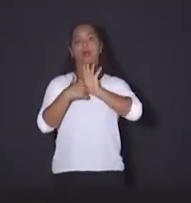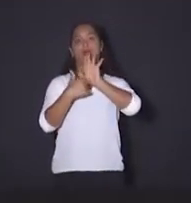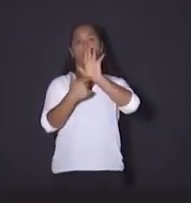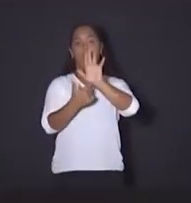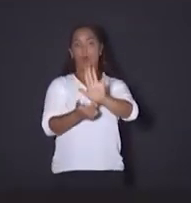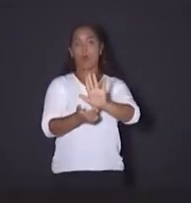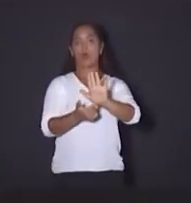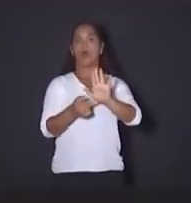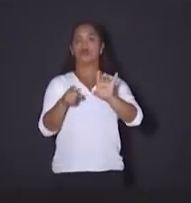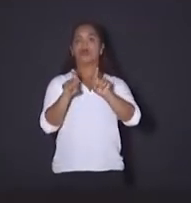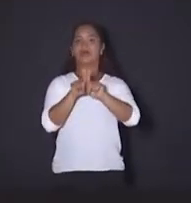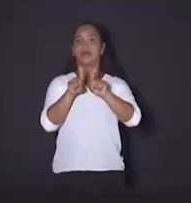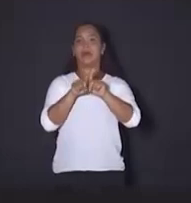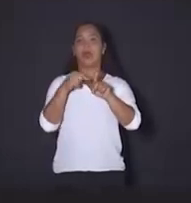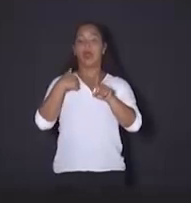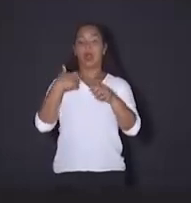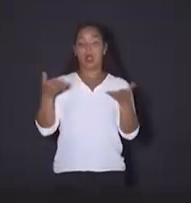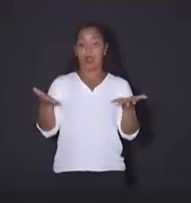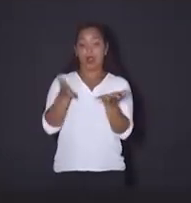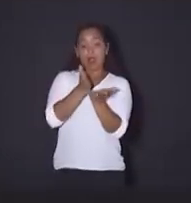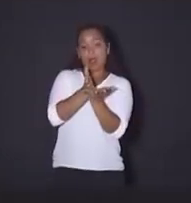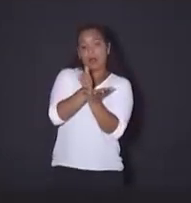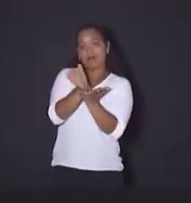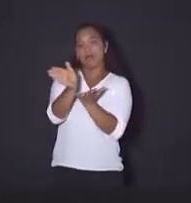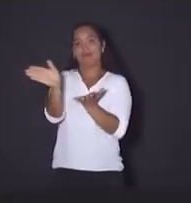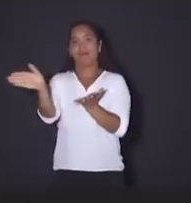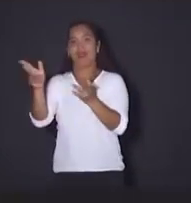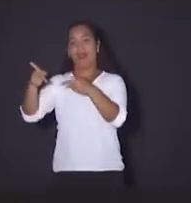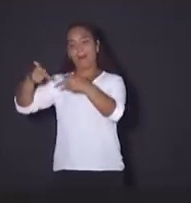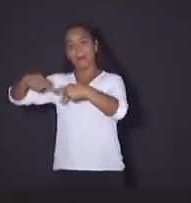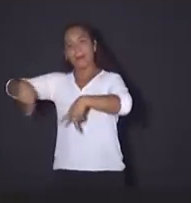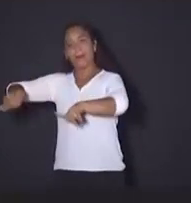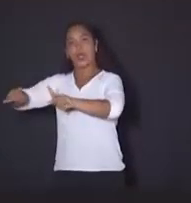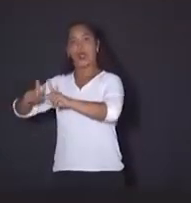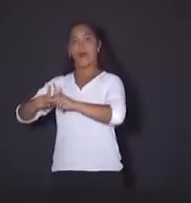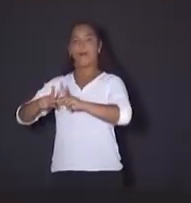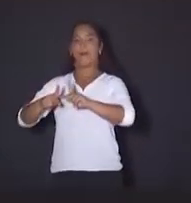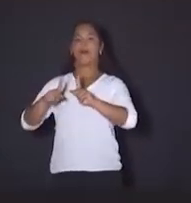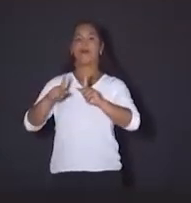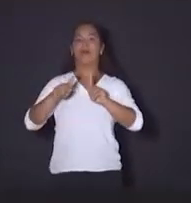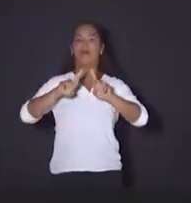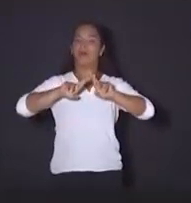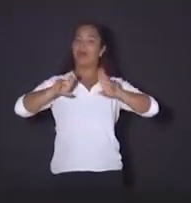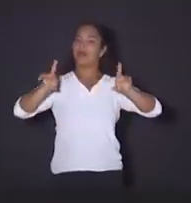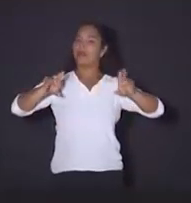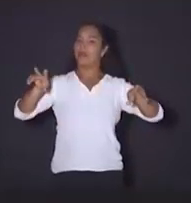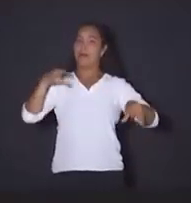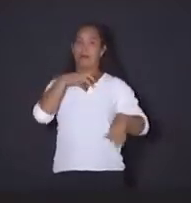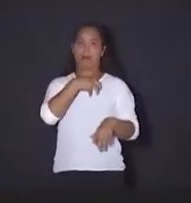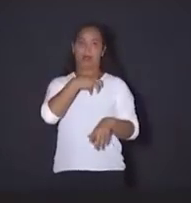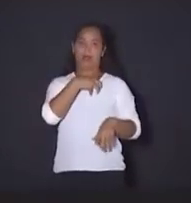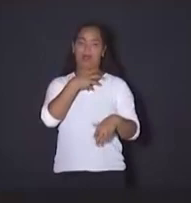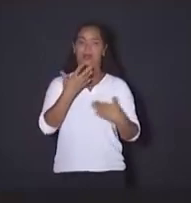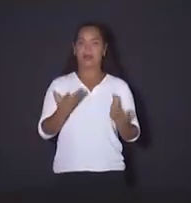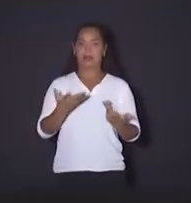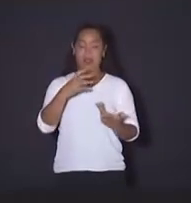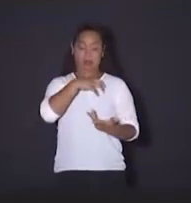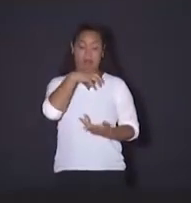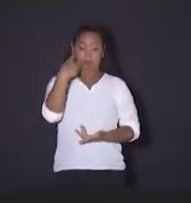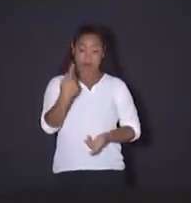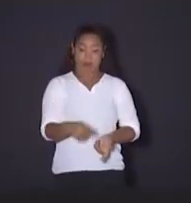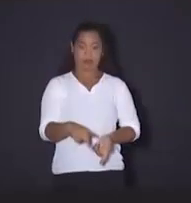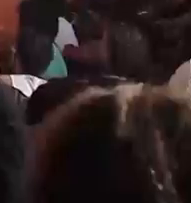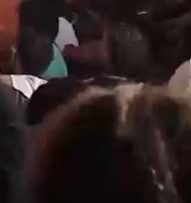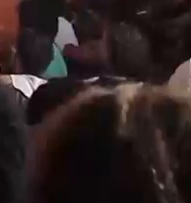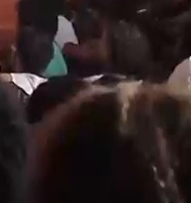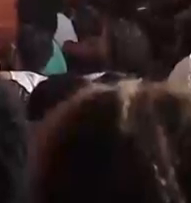mostra essa outra linha de pesquisas populares, e é um trabalho sobre a Bahia, sobre Salvador, a